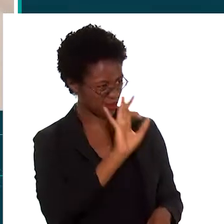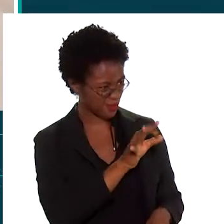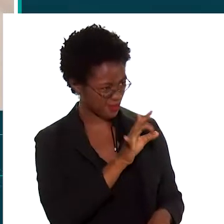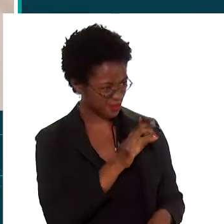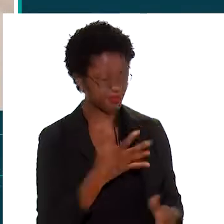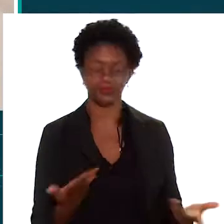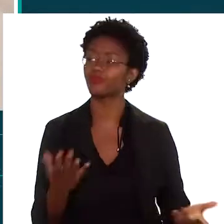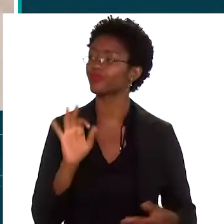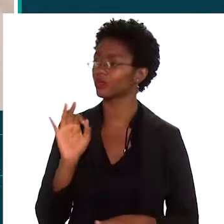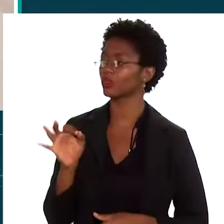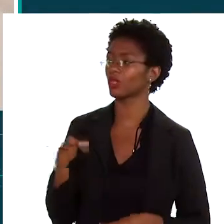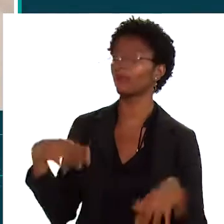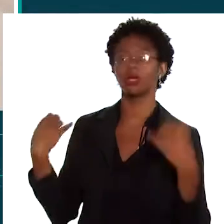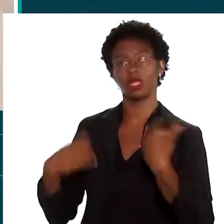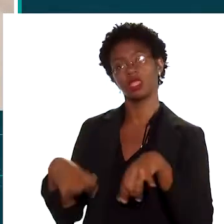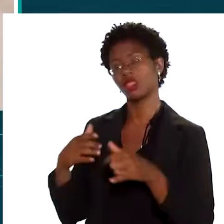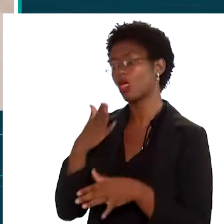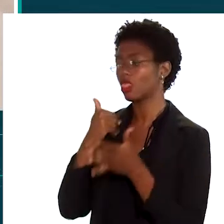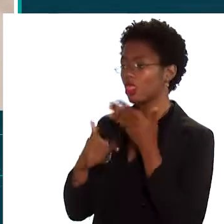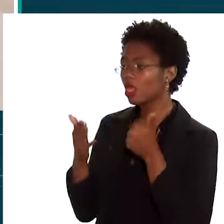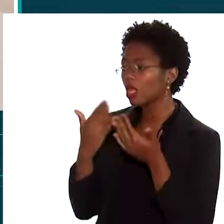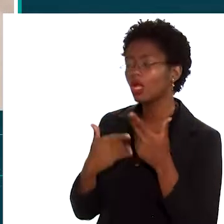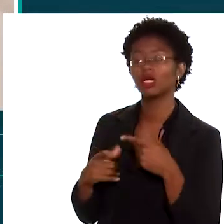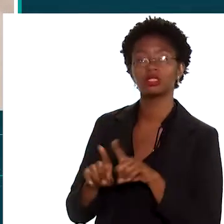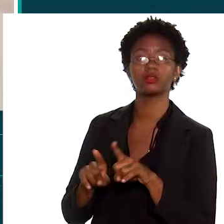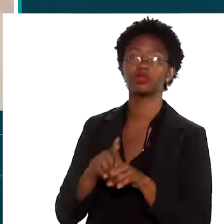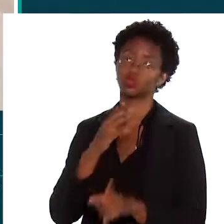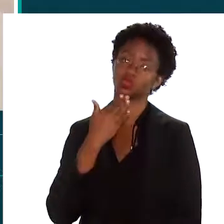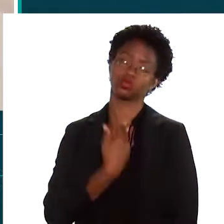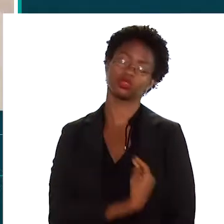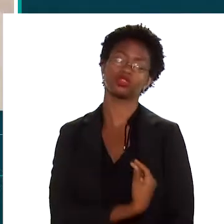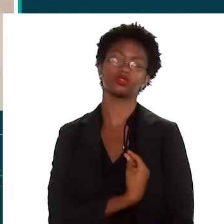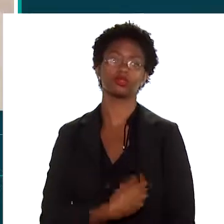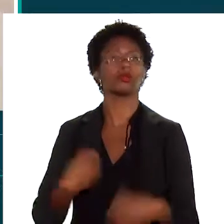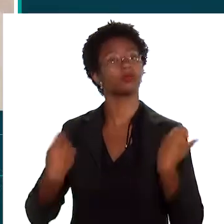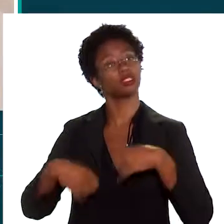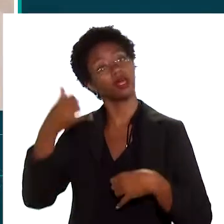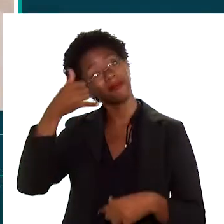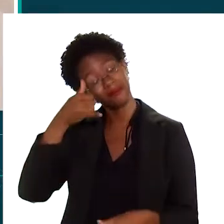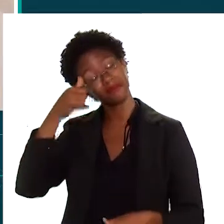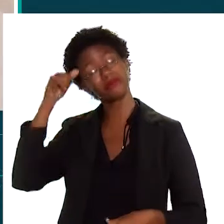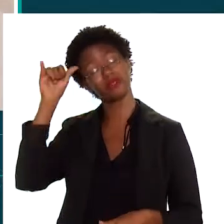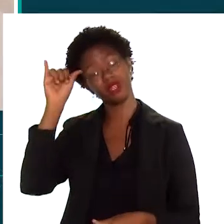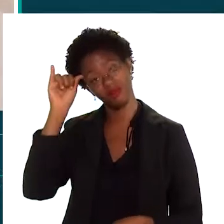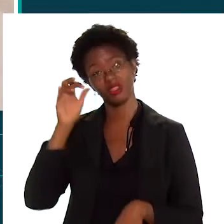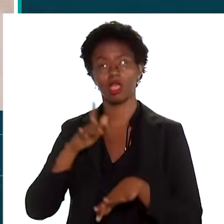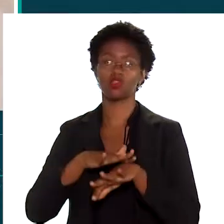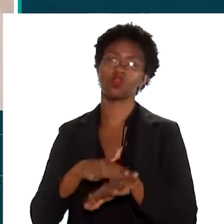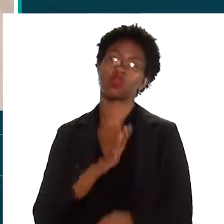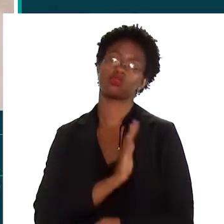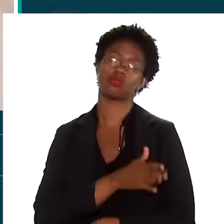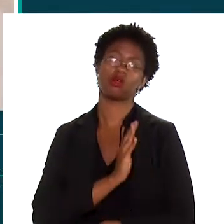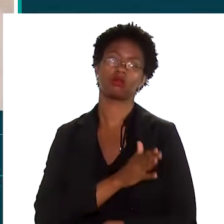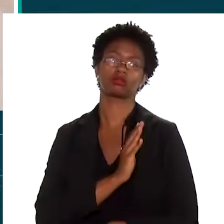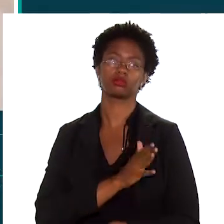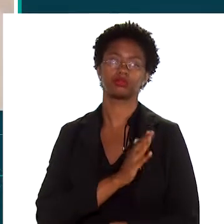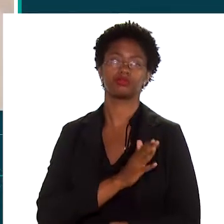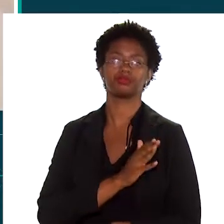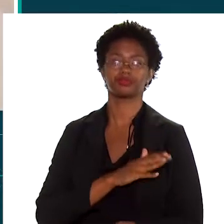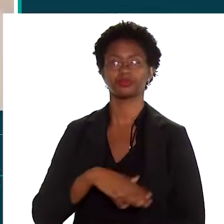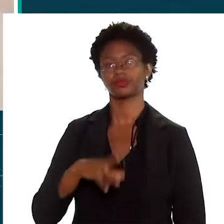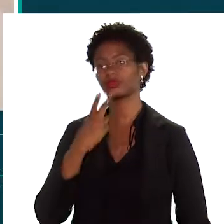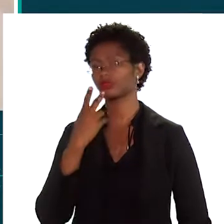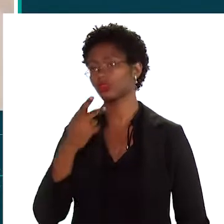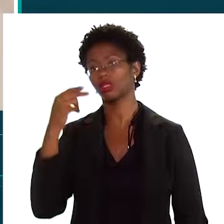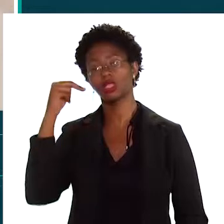dúvida, a nutrição, tanto quanto a fitoterapia, ela vem com um olhar preventivo. Ela vem, quando